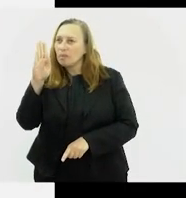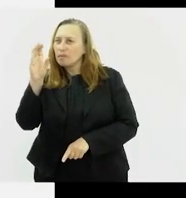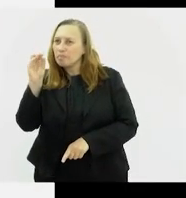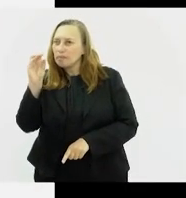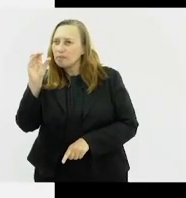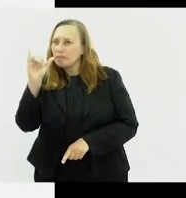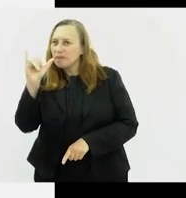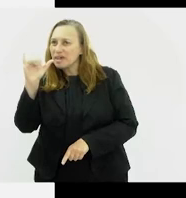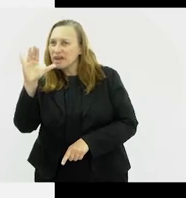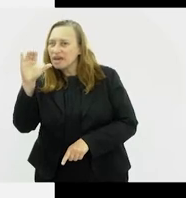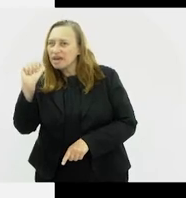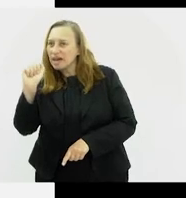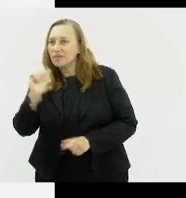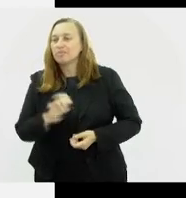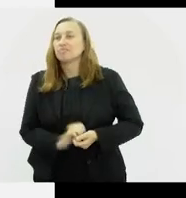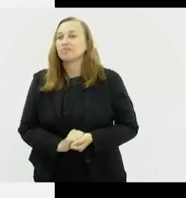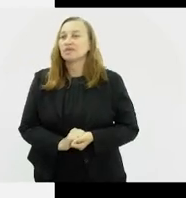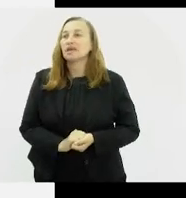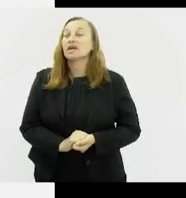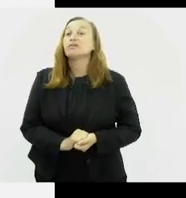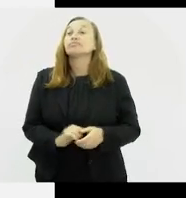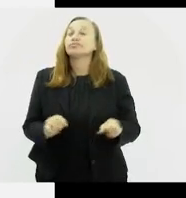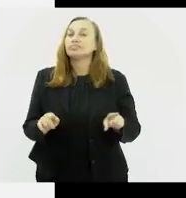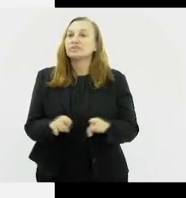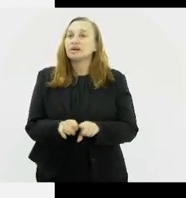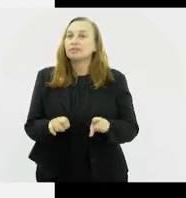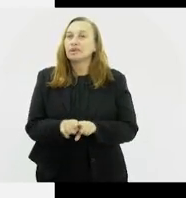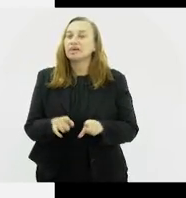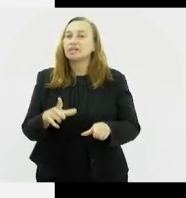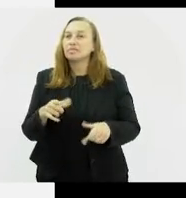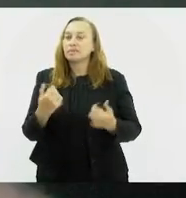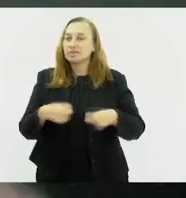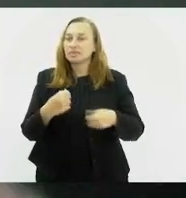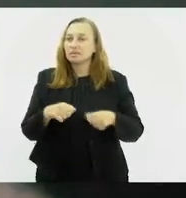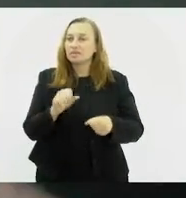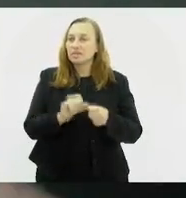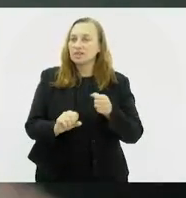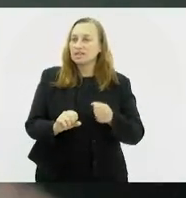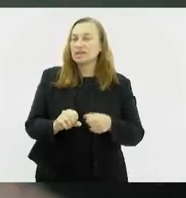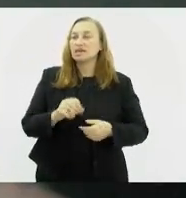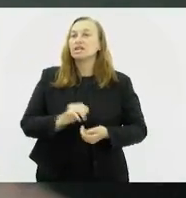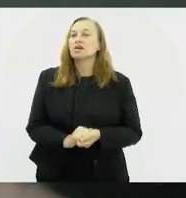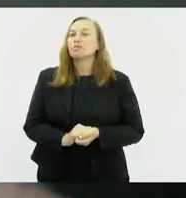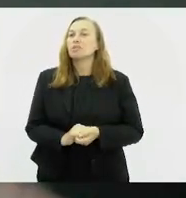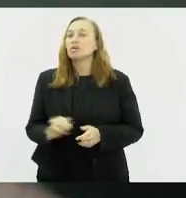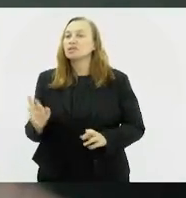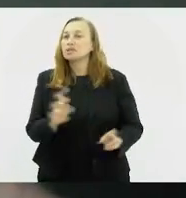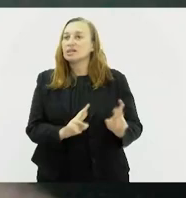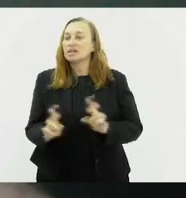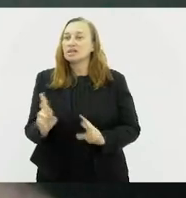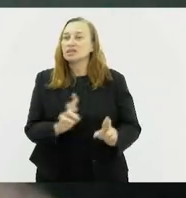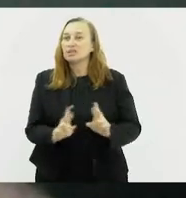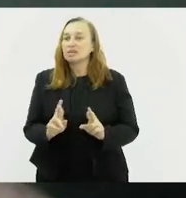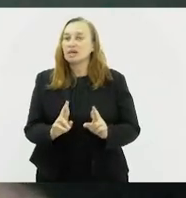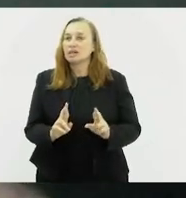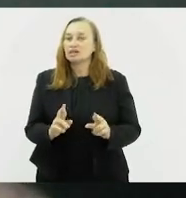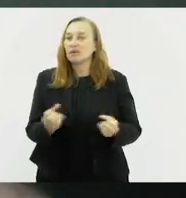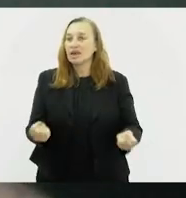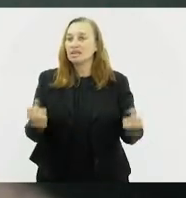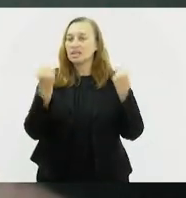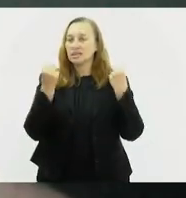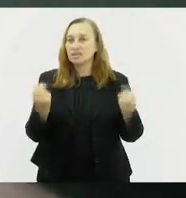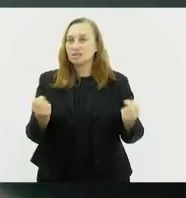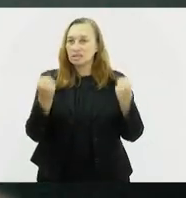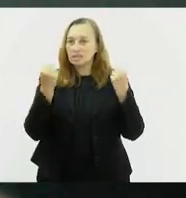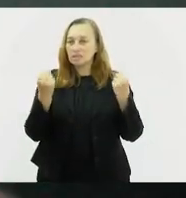Esmel, mas também temos que fazer a neuróbica. E pode ser associado, fazer os exercícios e estar